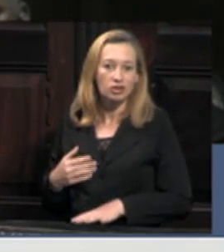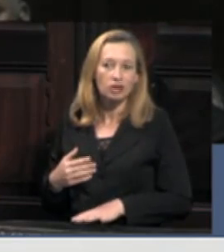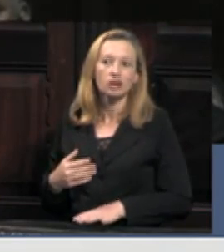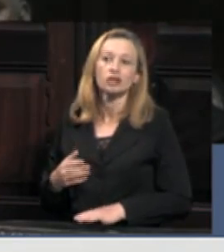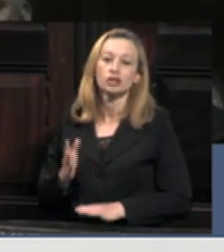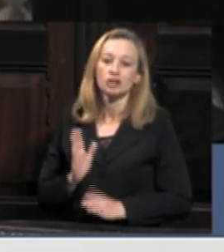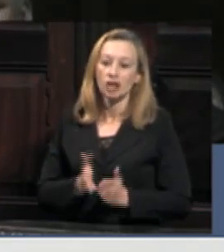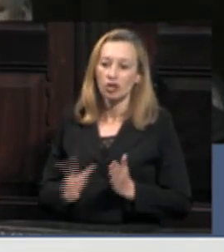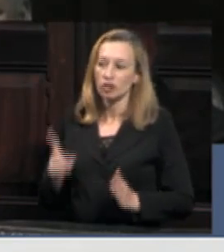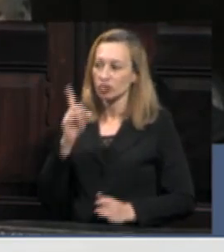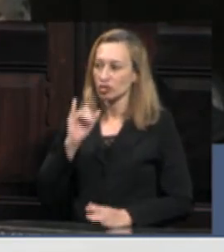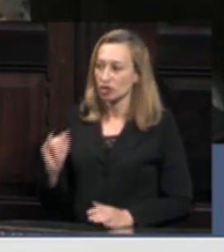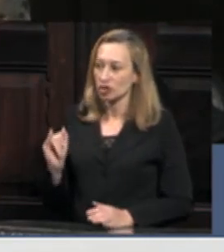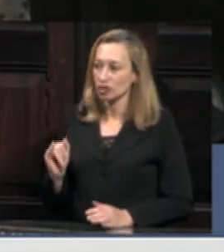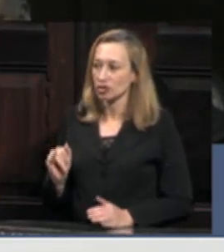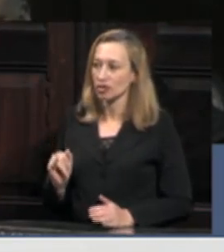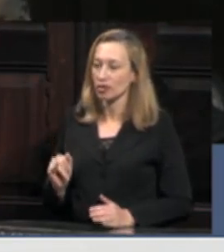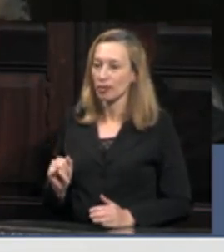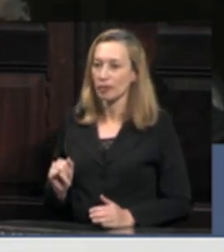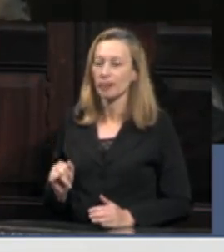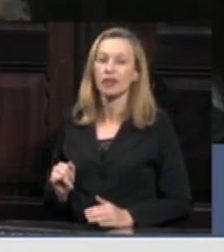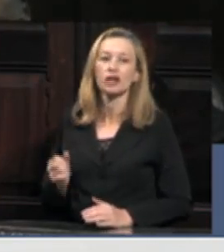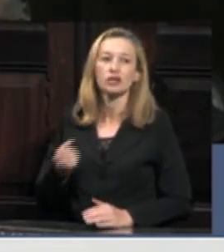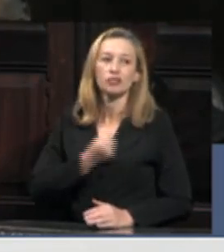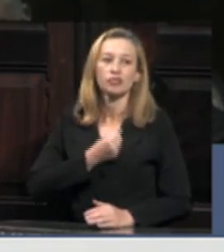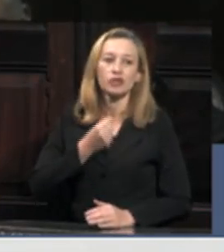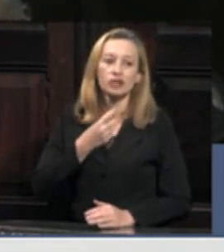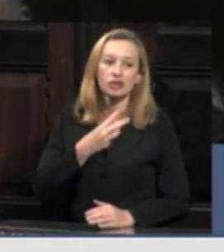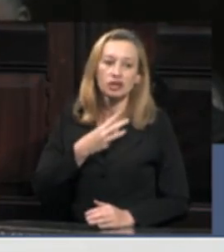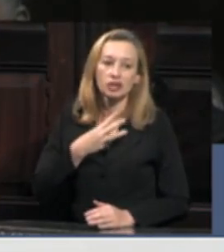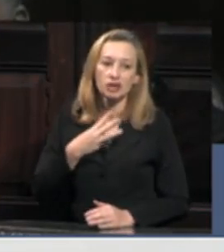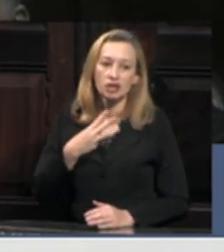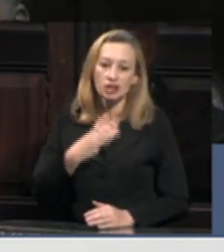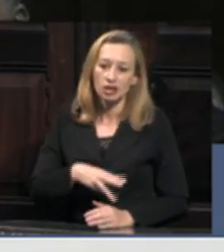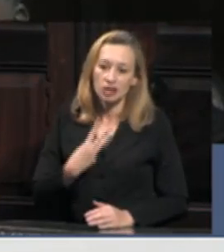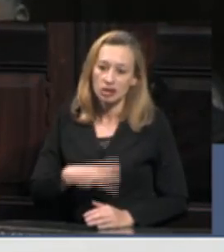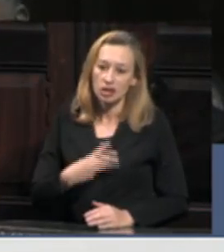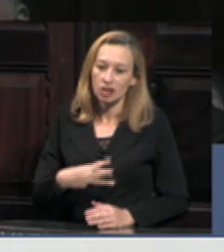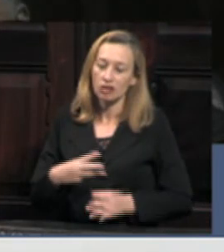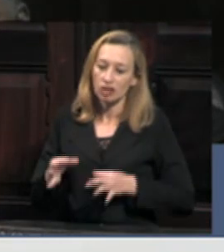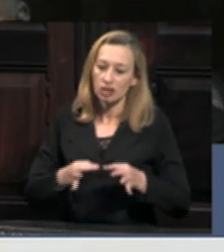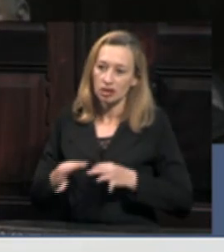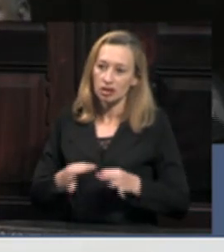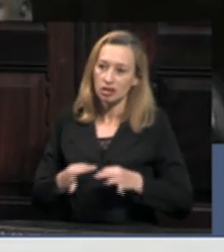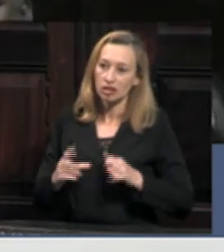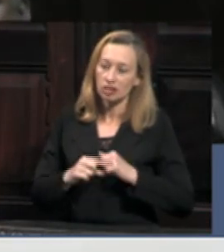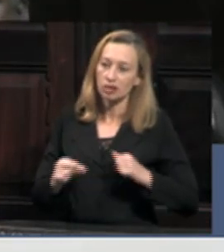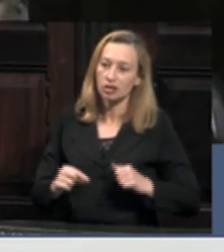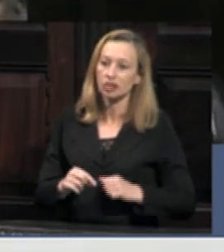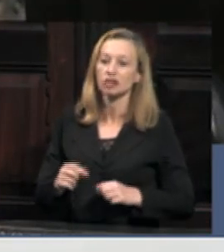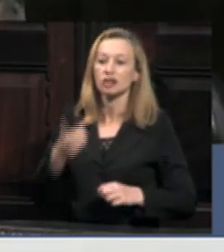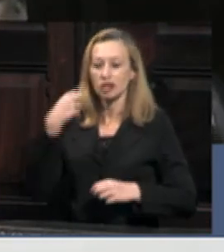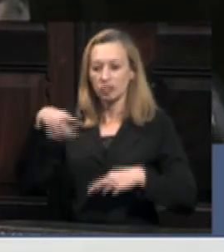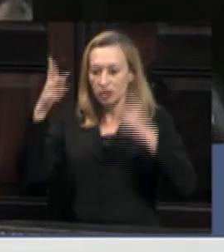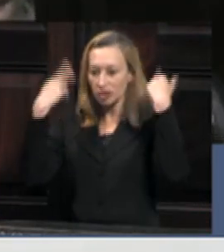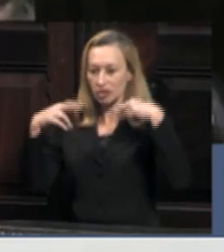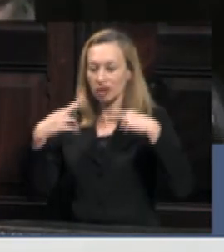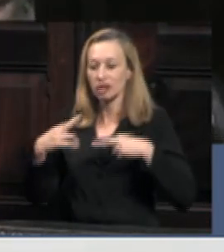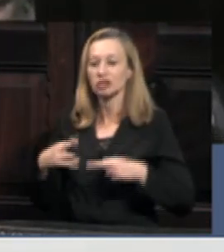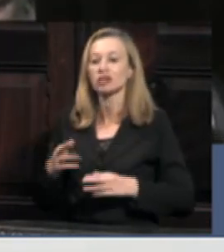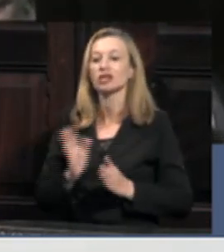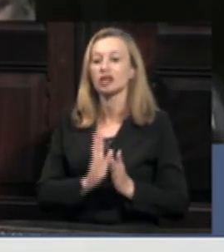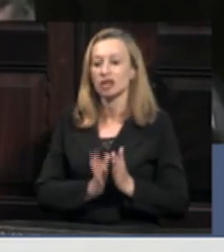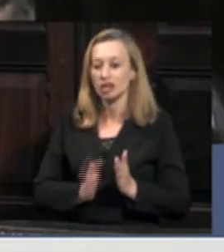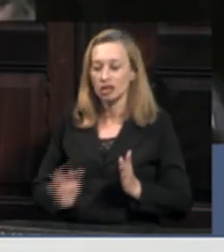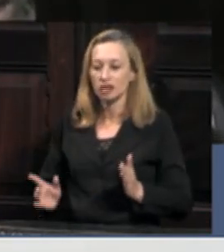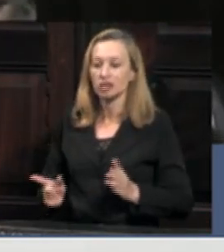na ordem do dia, de acordo com o artigo 40, inciso 3º, projeto de lei 49A de 2017, deputado Valdec Carneiro. Requer a inclusão na ordem